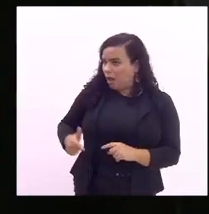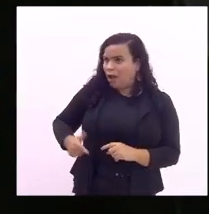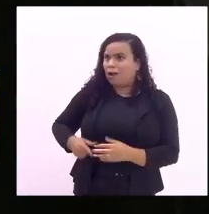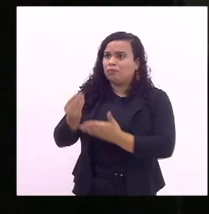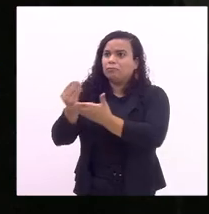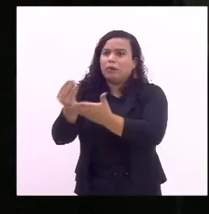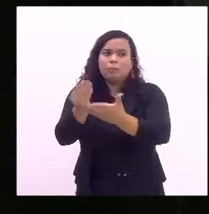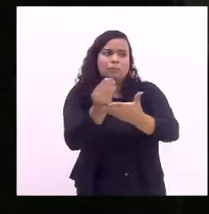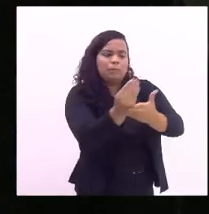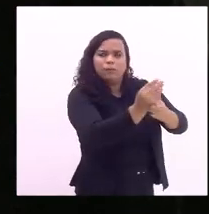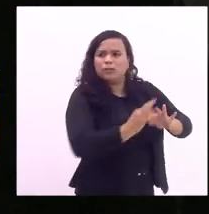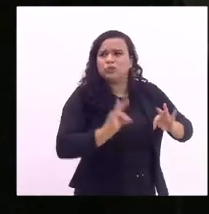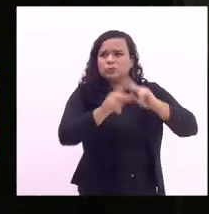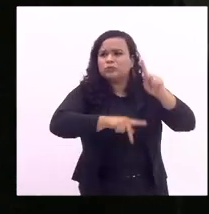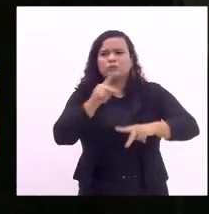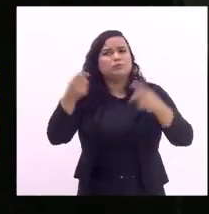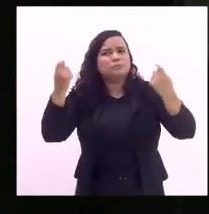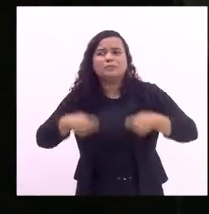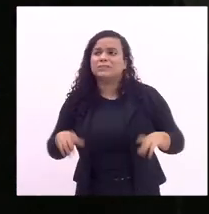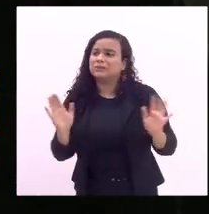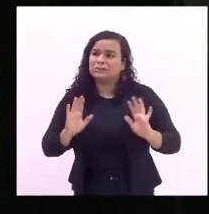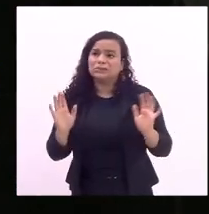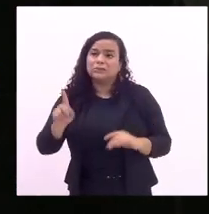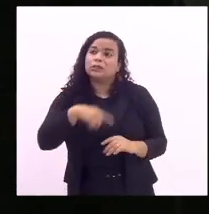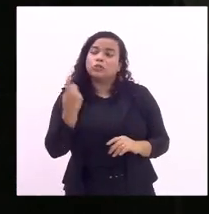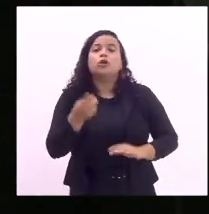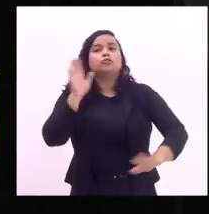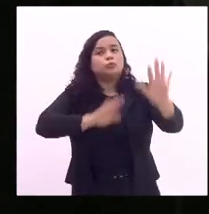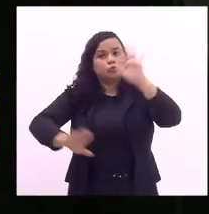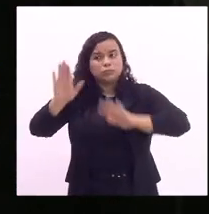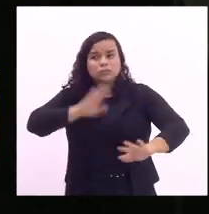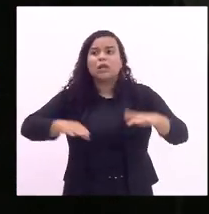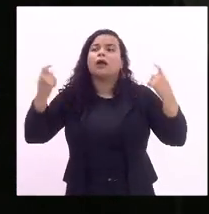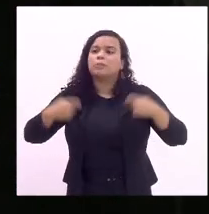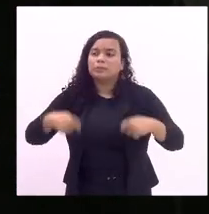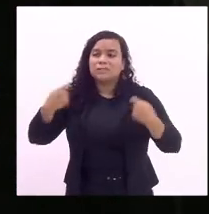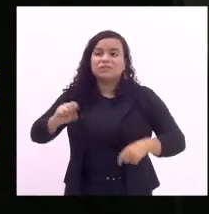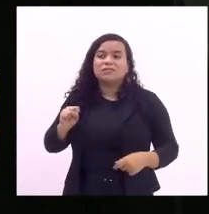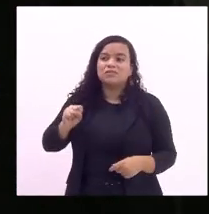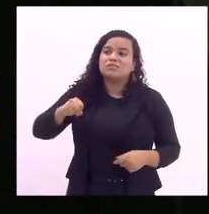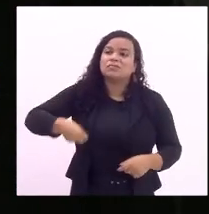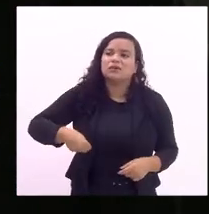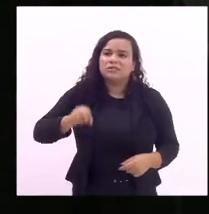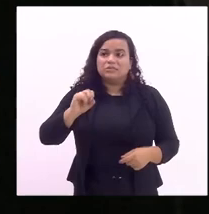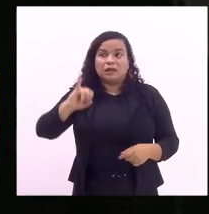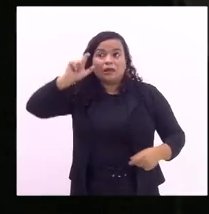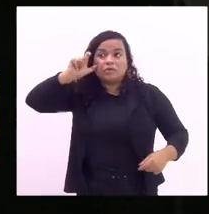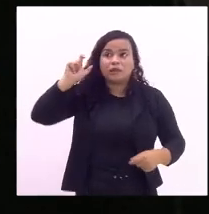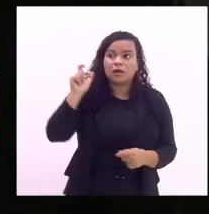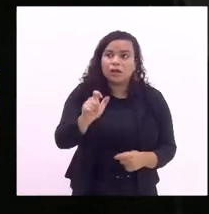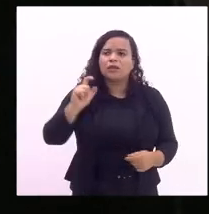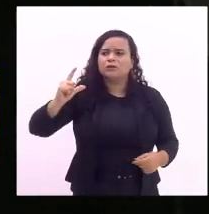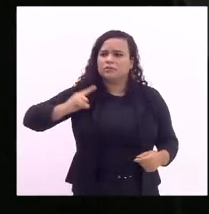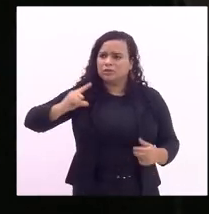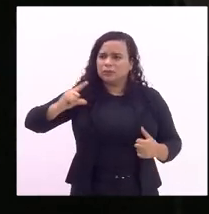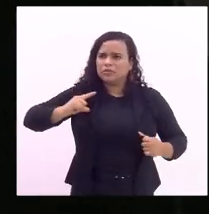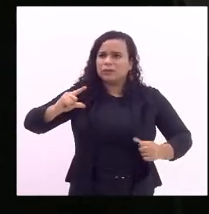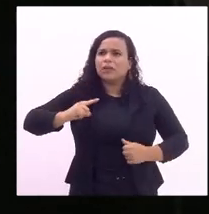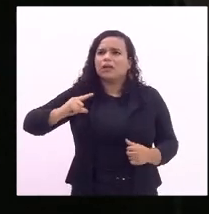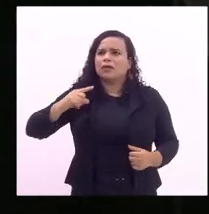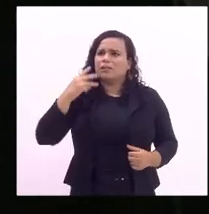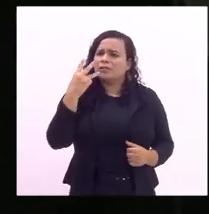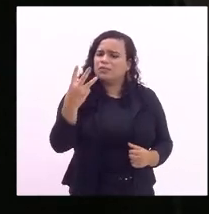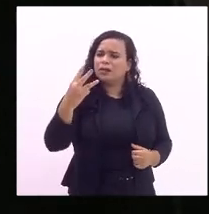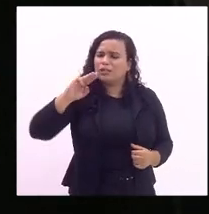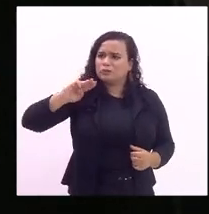mundo. Nós temos que tomar cuidado, sim, quando se tem interesse em 3 milhões